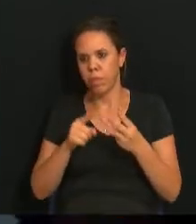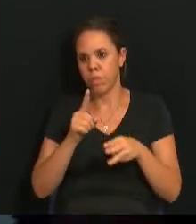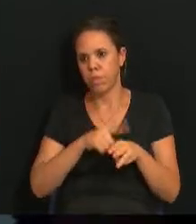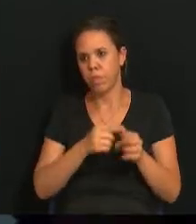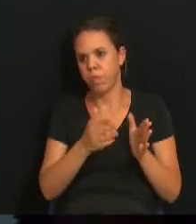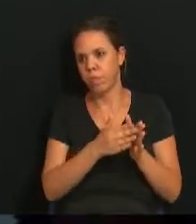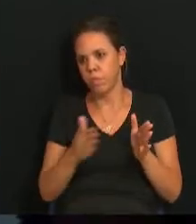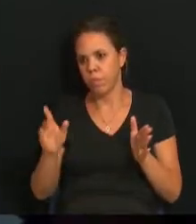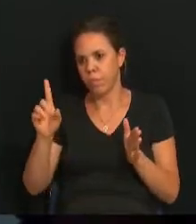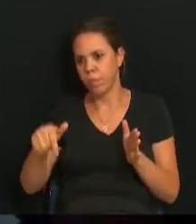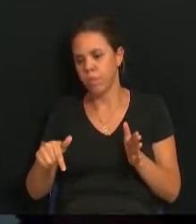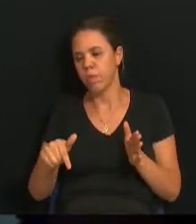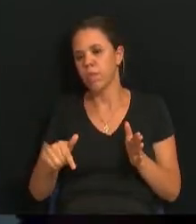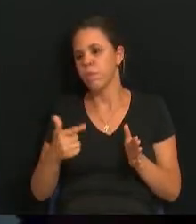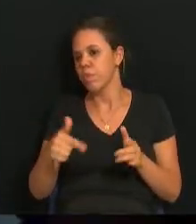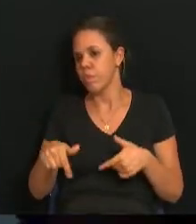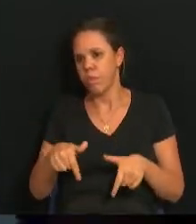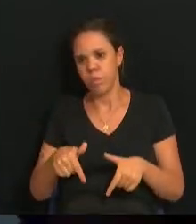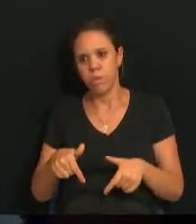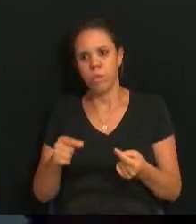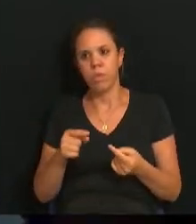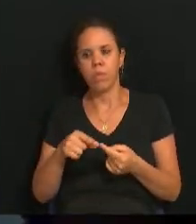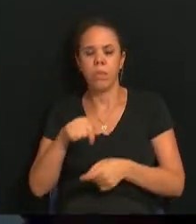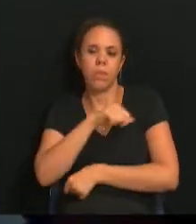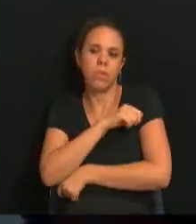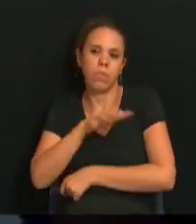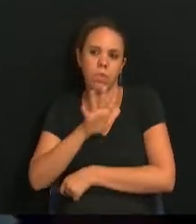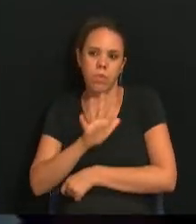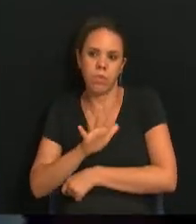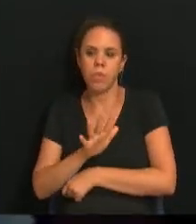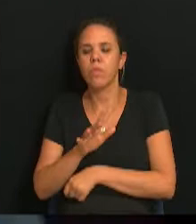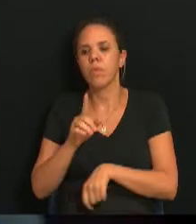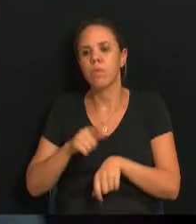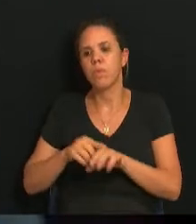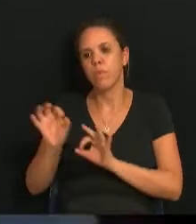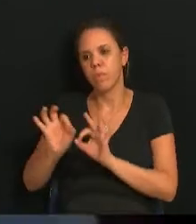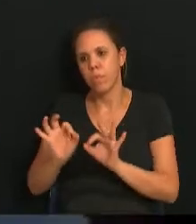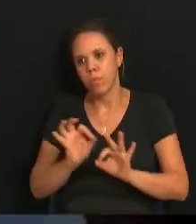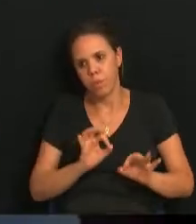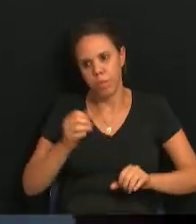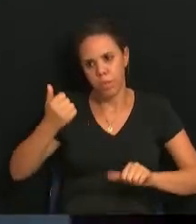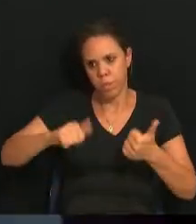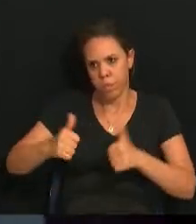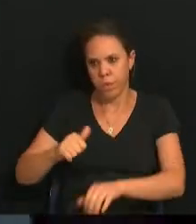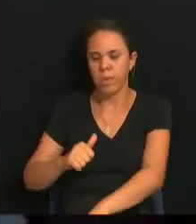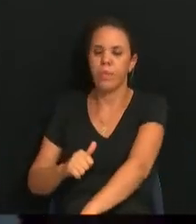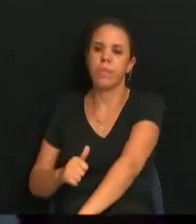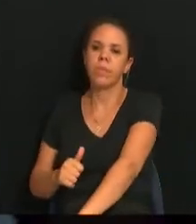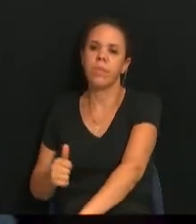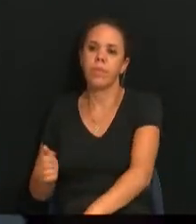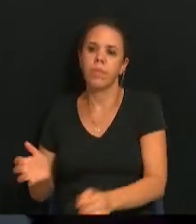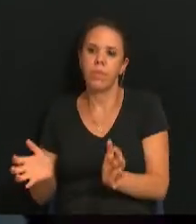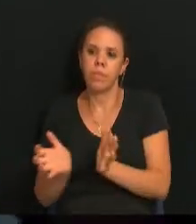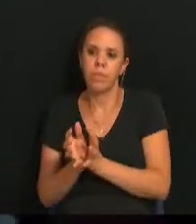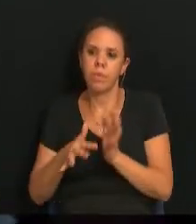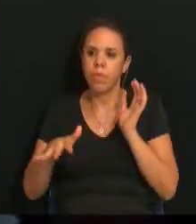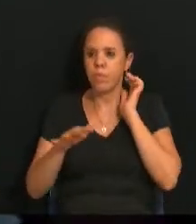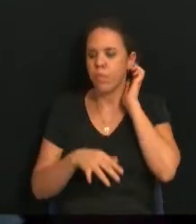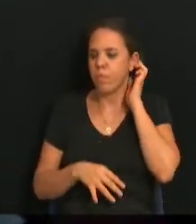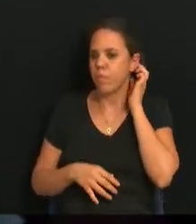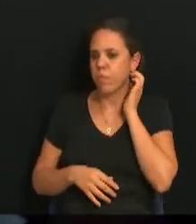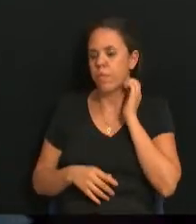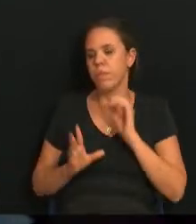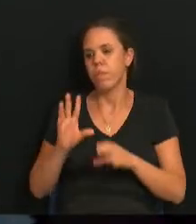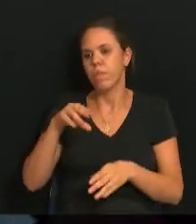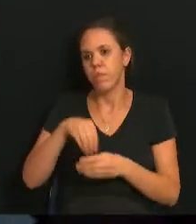compõe esse tempo de não trabalho direto com os alunos é um tempo de planejamento e avaliação coletivos do trabalho, que está